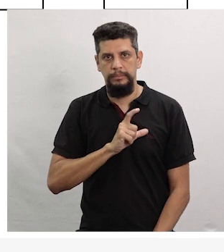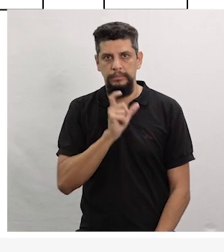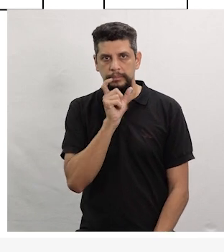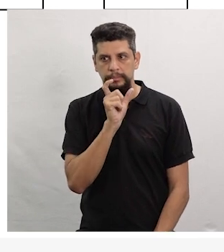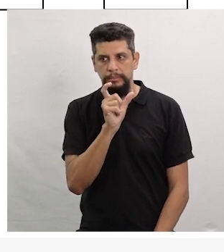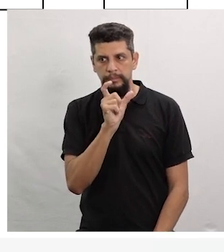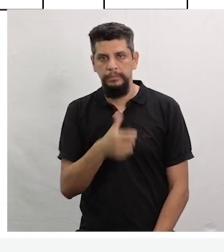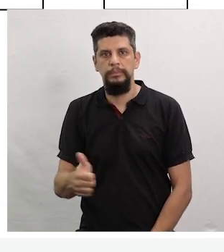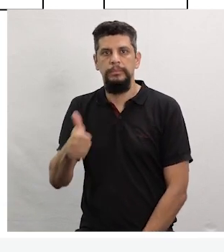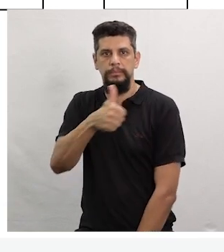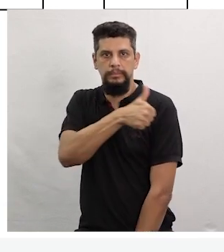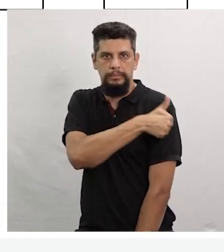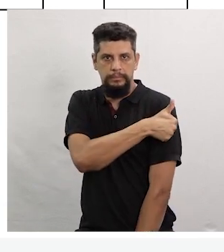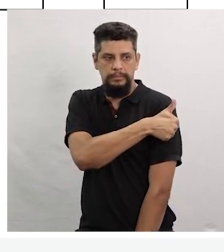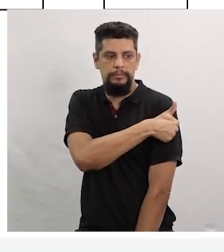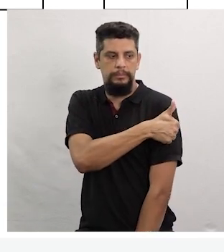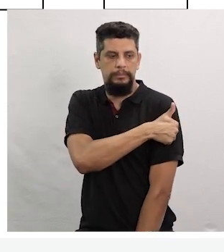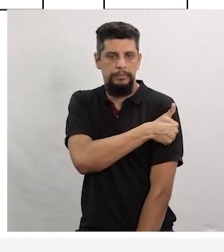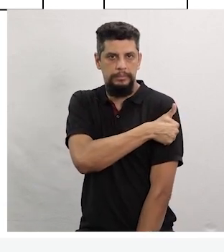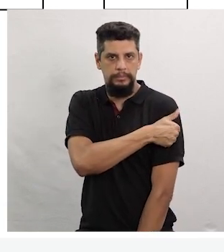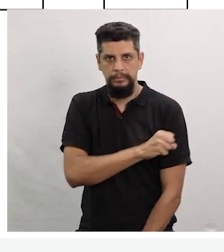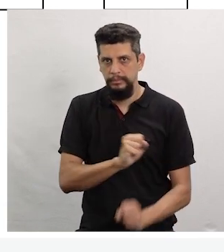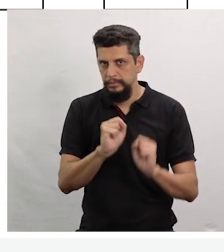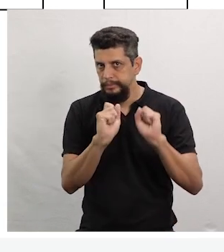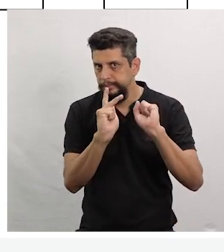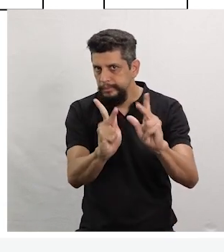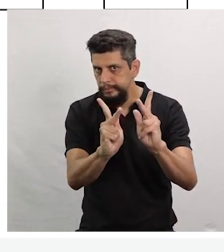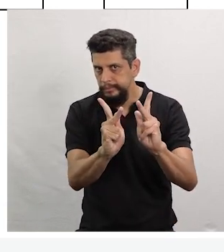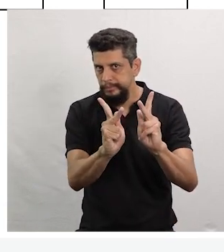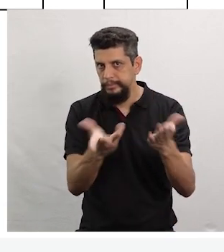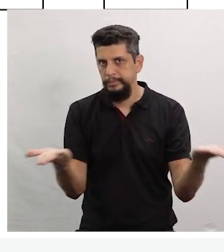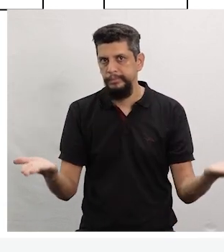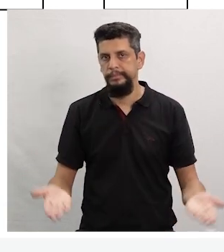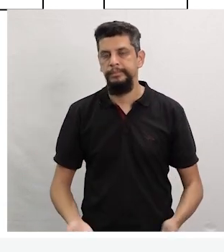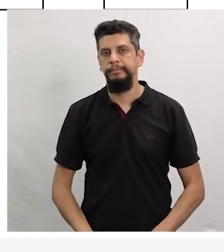nove letras formam a palavra estudante